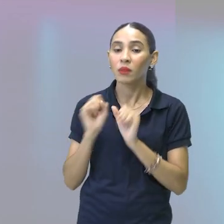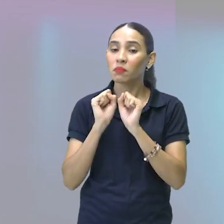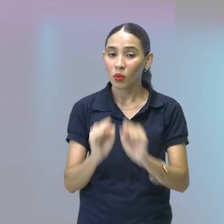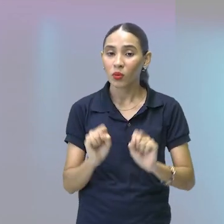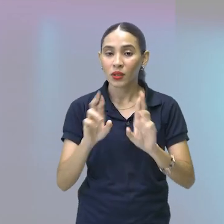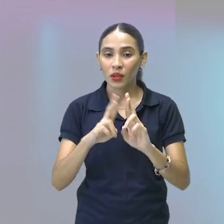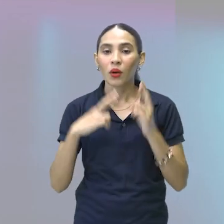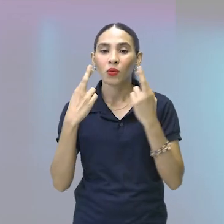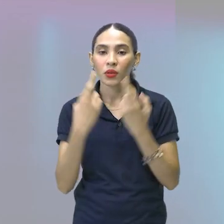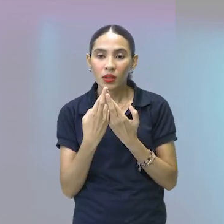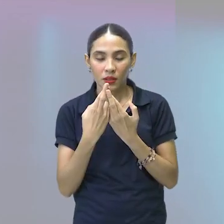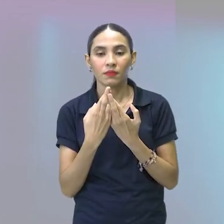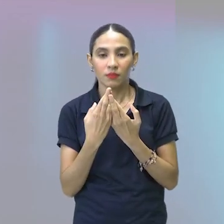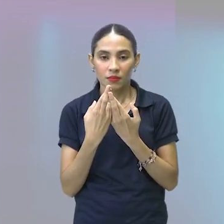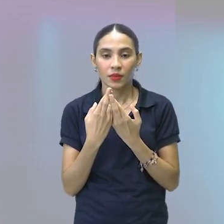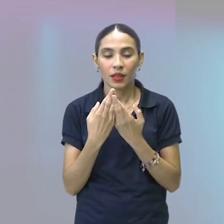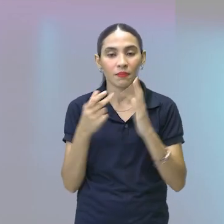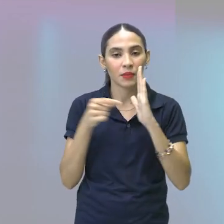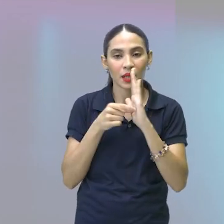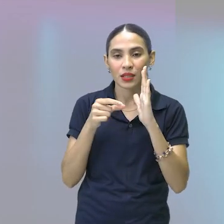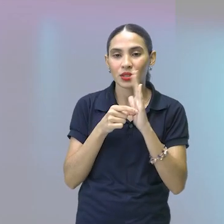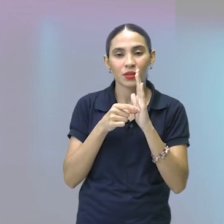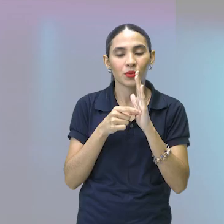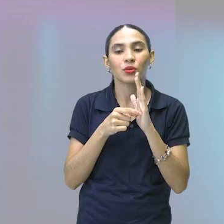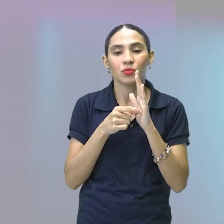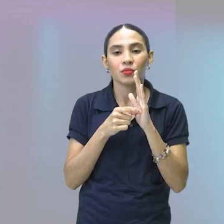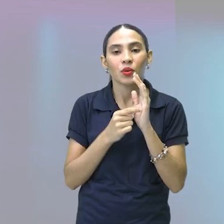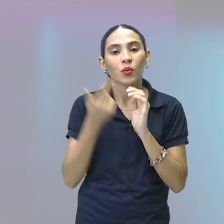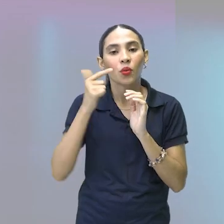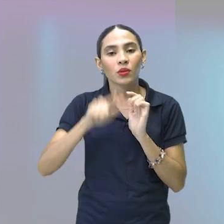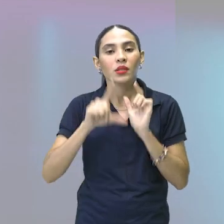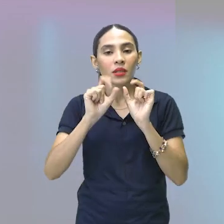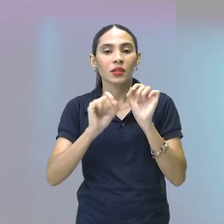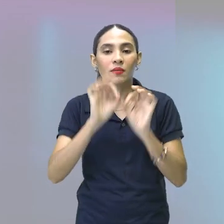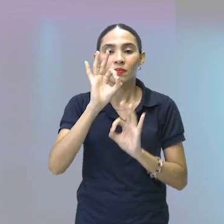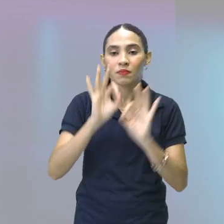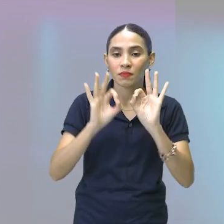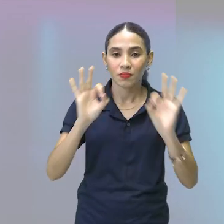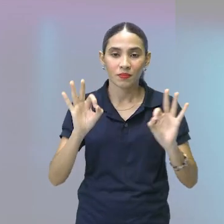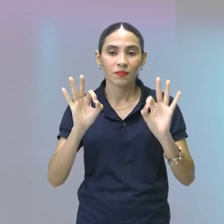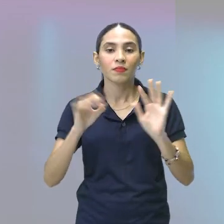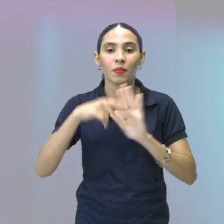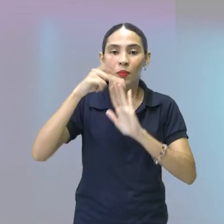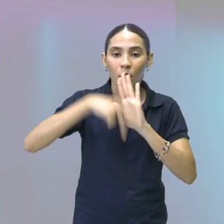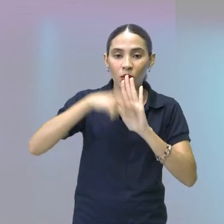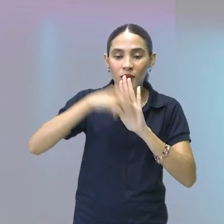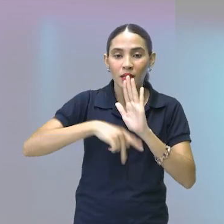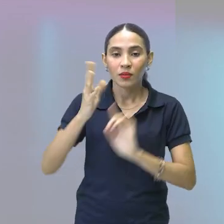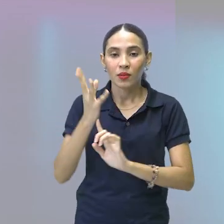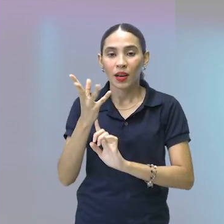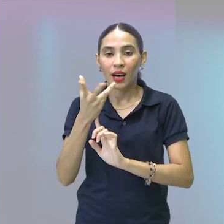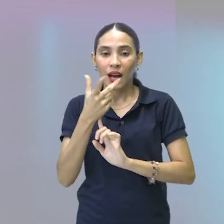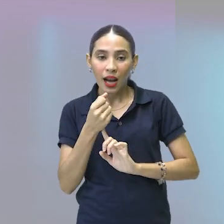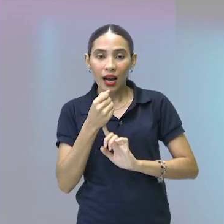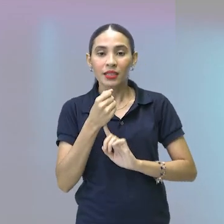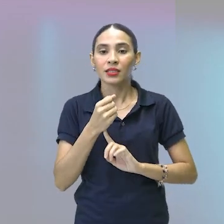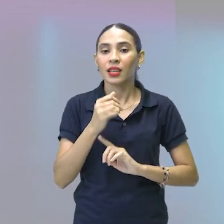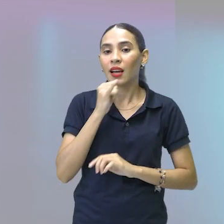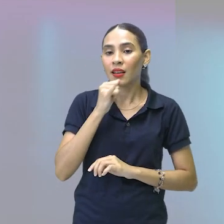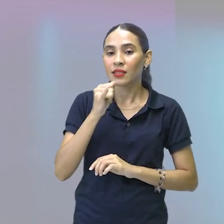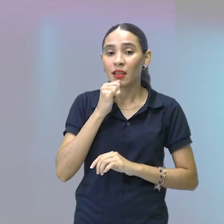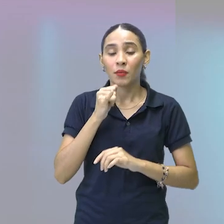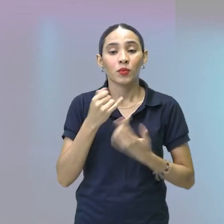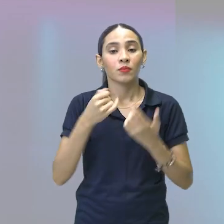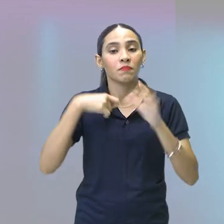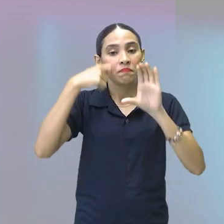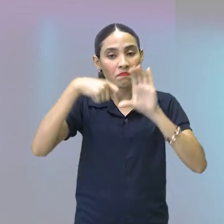jovens podem se reunir em plataformas online para colaborar em projetos de arte digital,